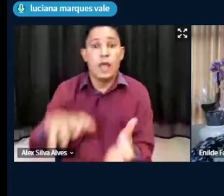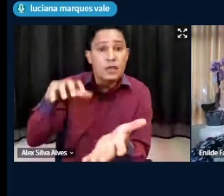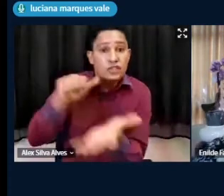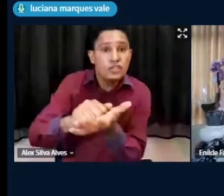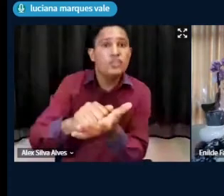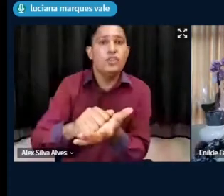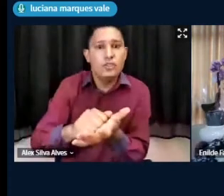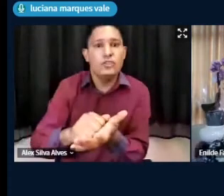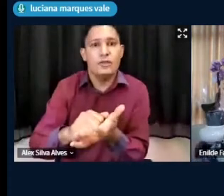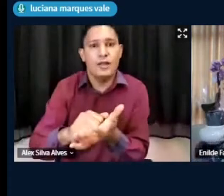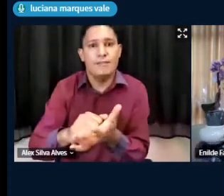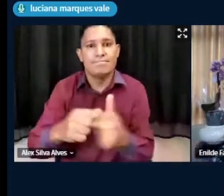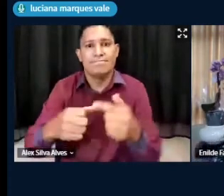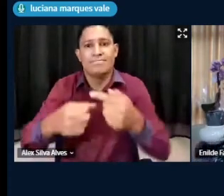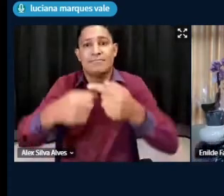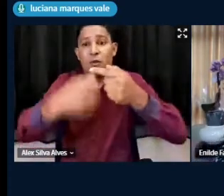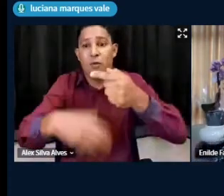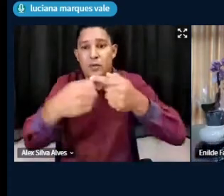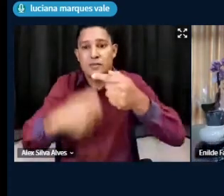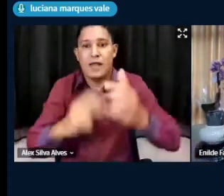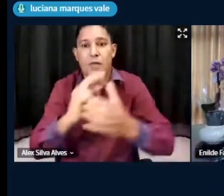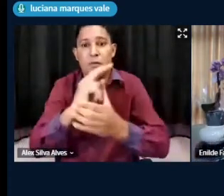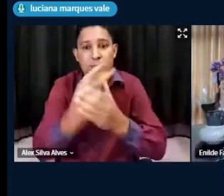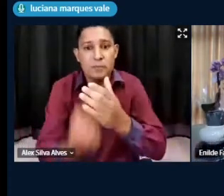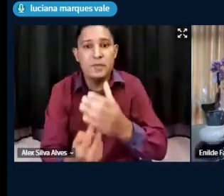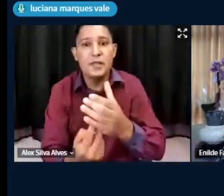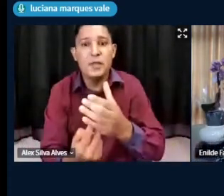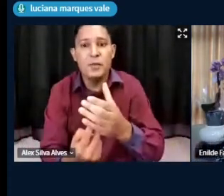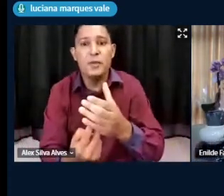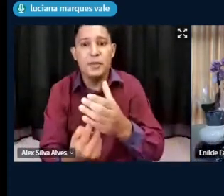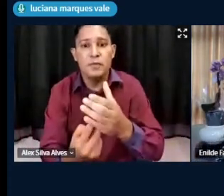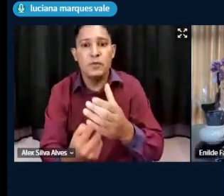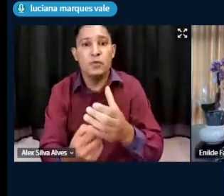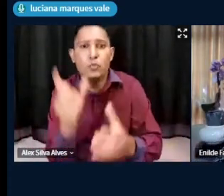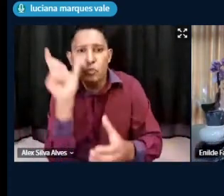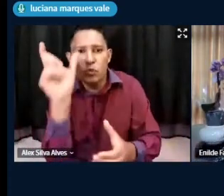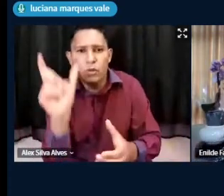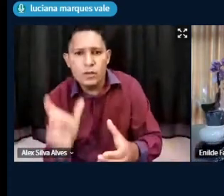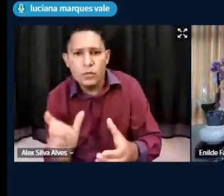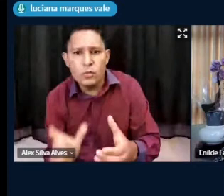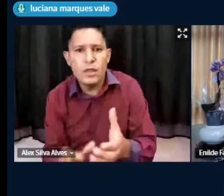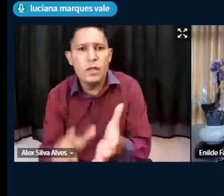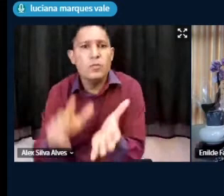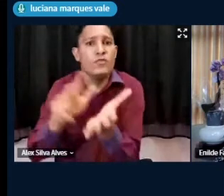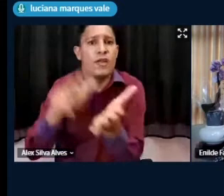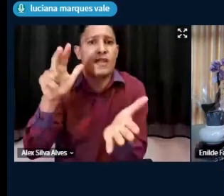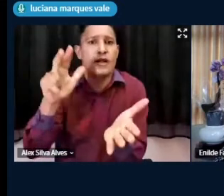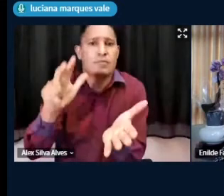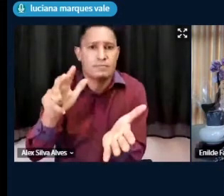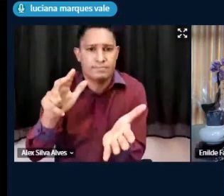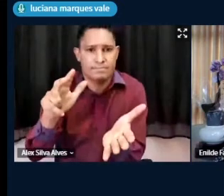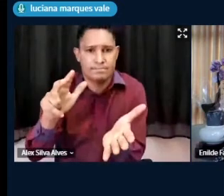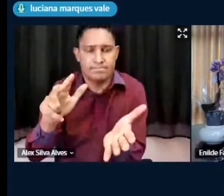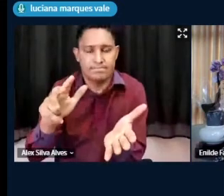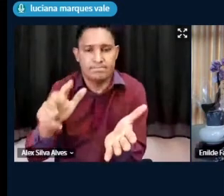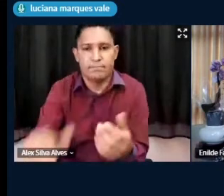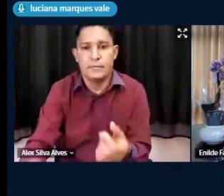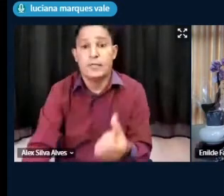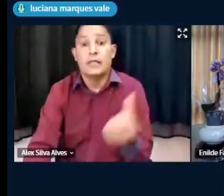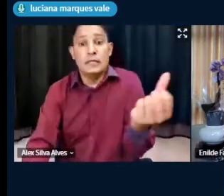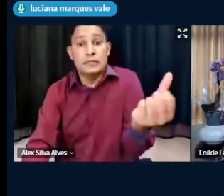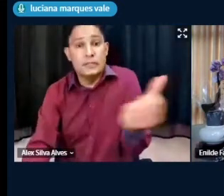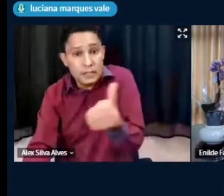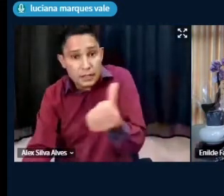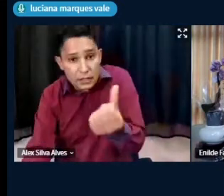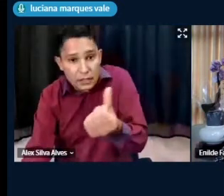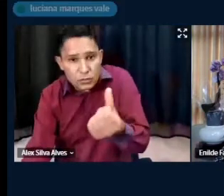Quinto, registrar em um glossário bilíngue os sinais-termos